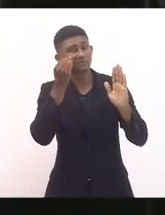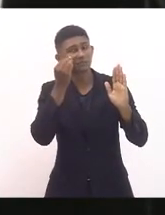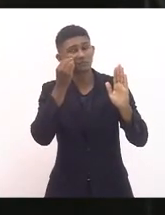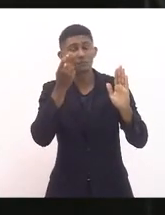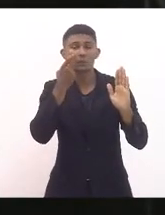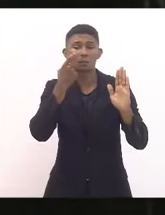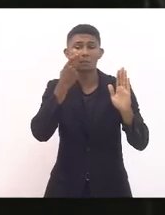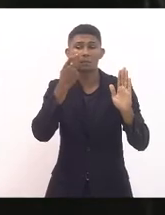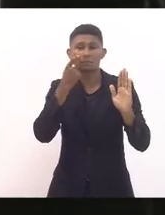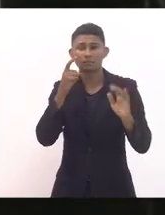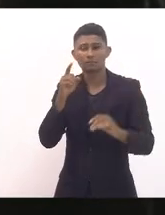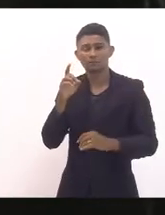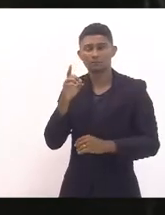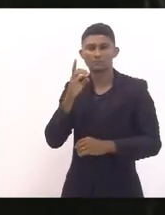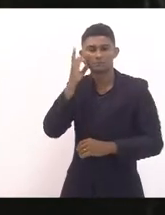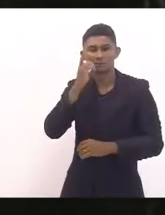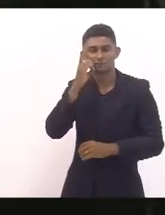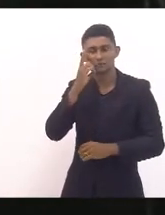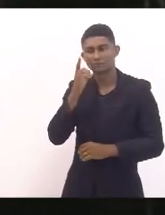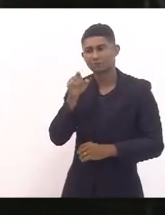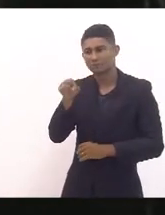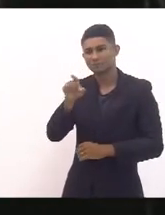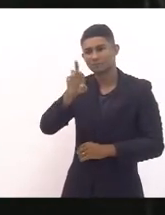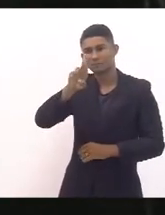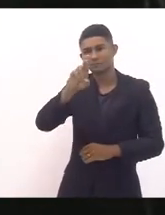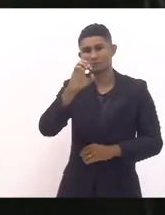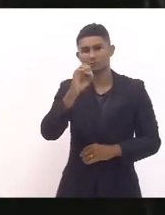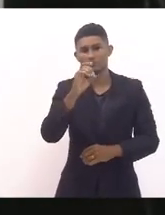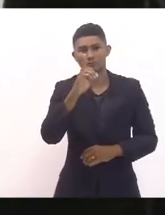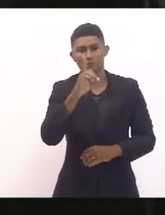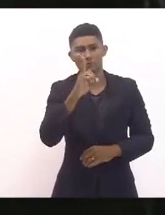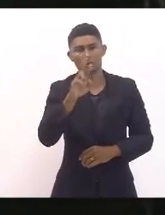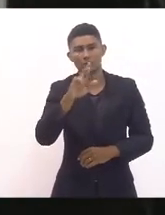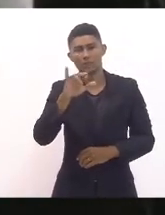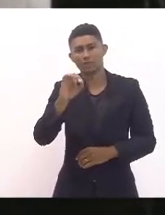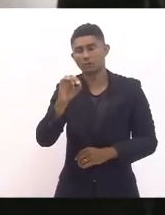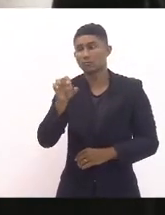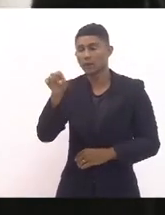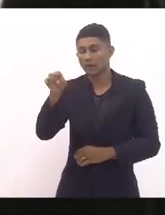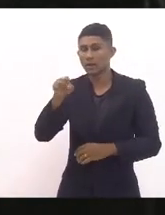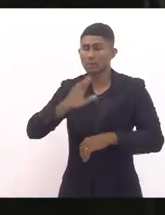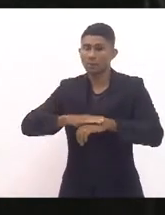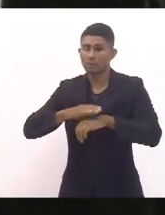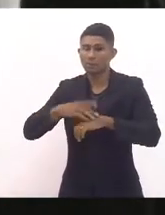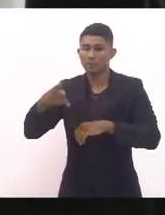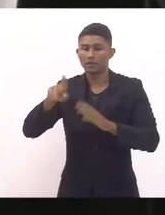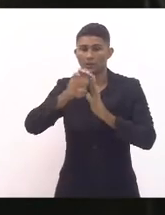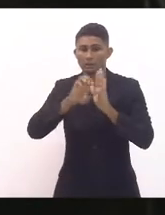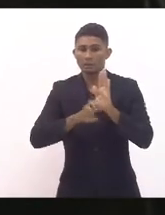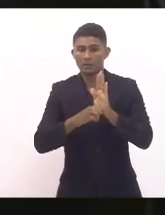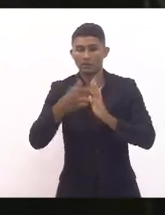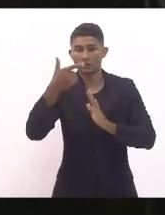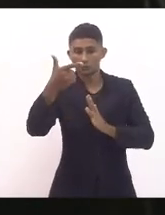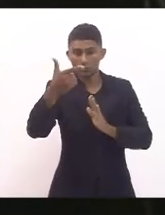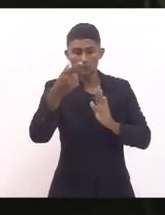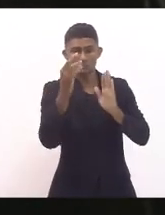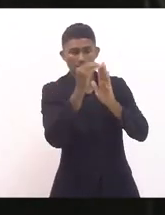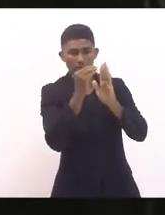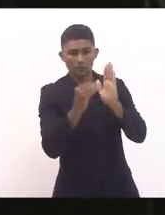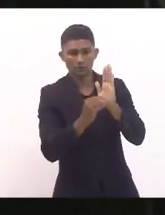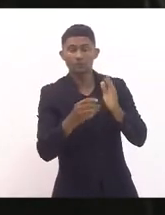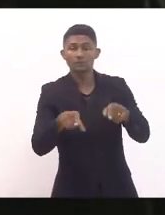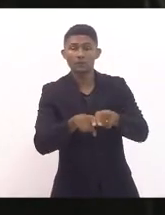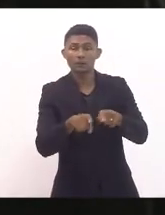a conversar com o deputado Rodrigo Amorim, que fez 2 emendas que deu entrada hoje, e as outras 5